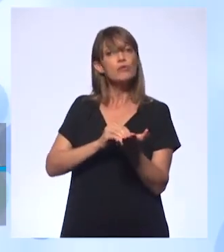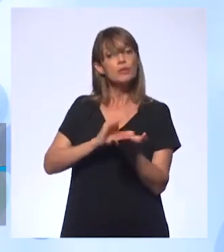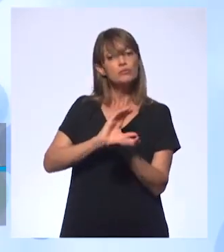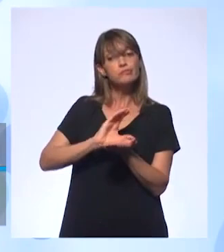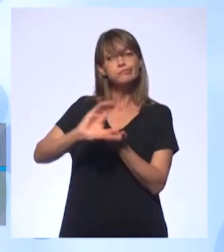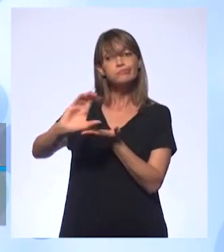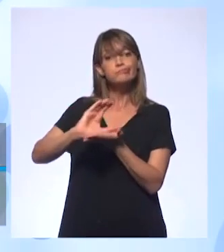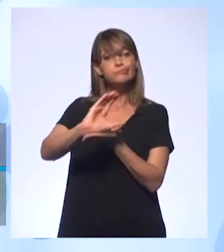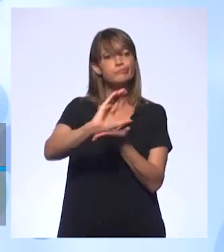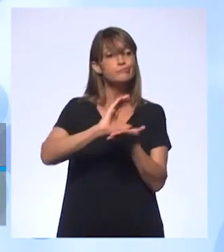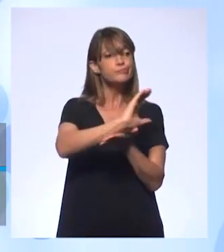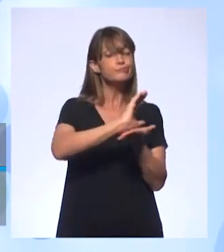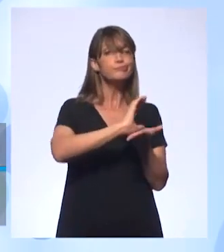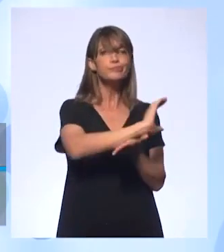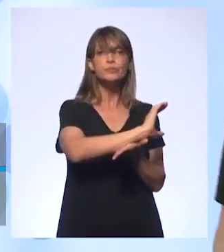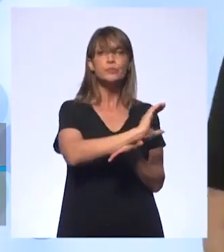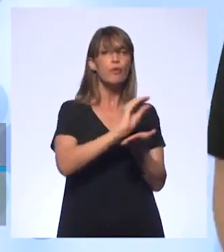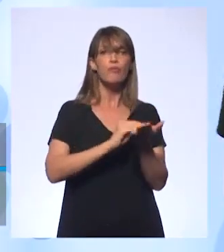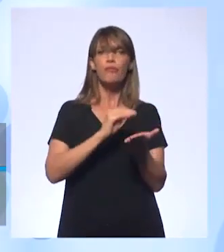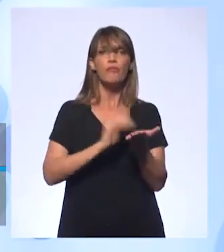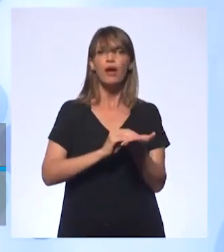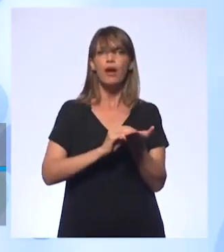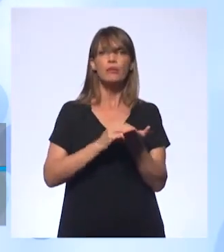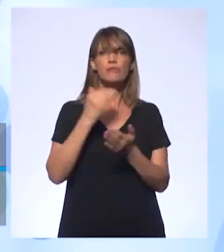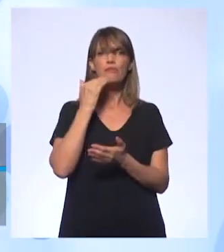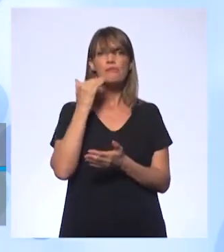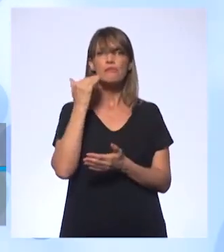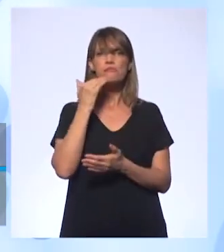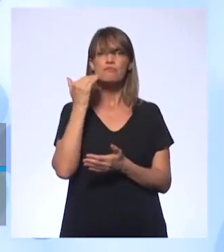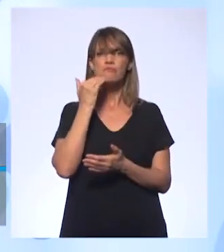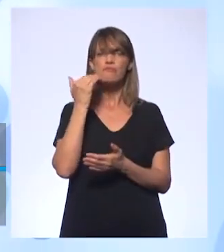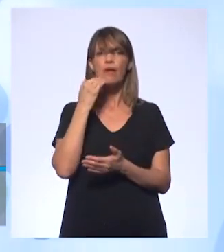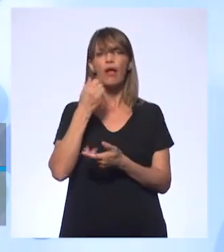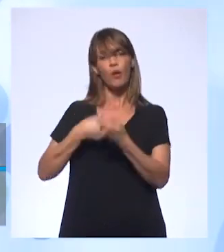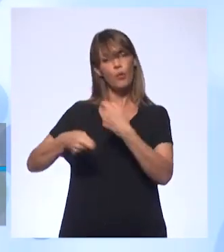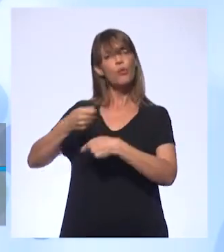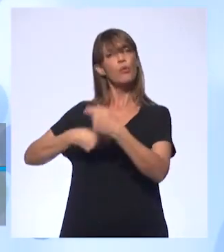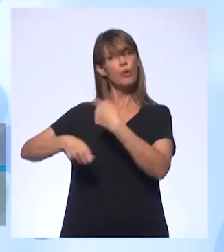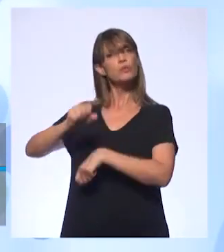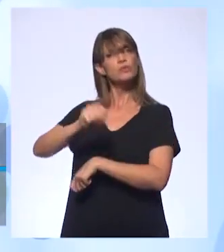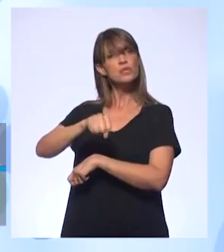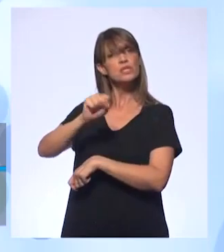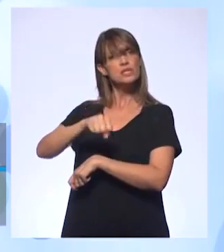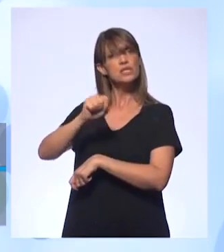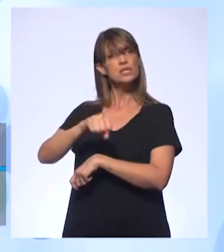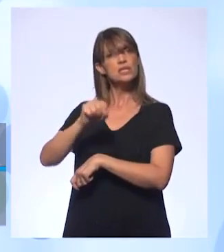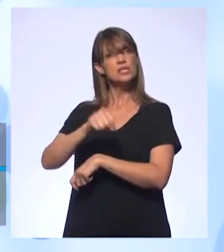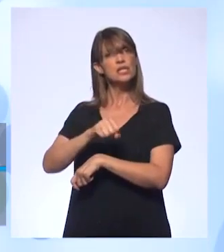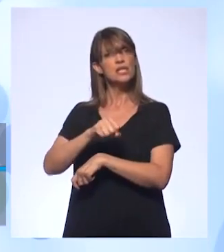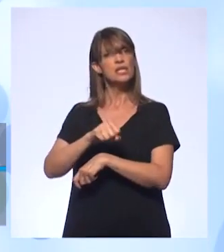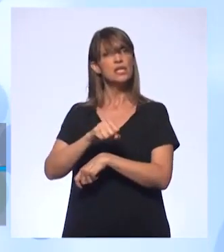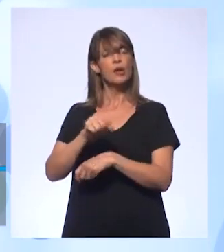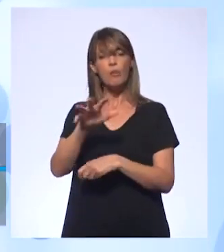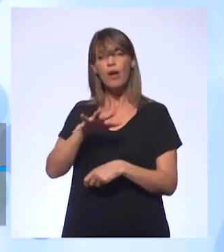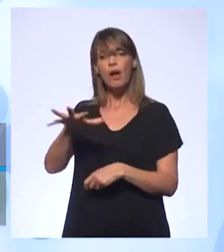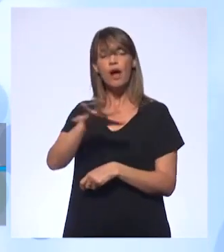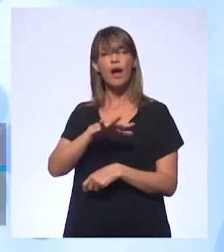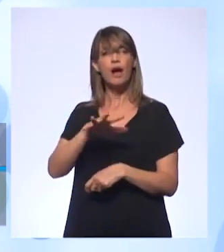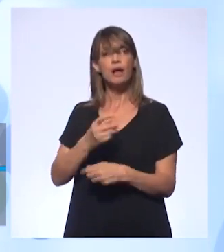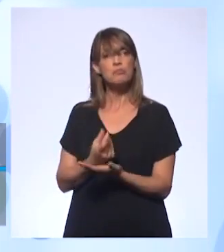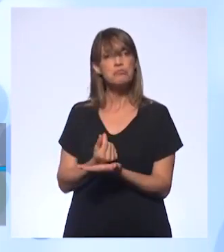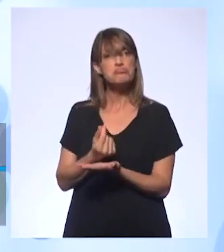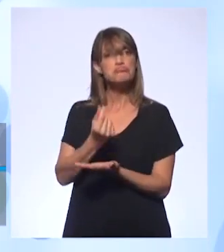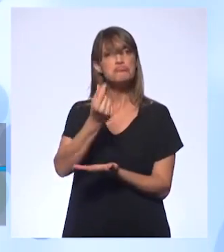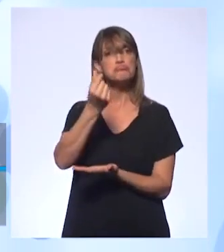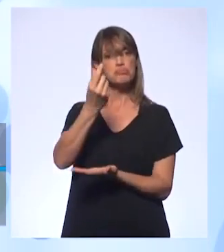recursos, e esses recursos eles são econômicos, claro, né? Porque dentro de um sistema capitalista nós sobrevivemos a partir do